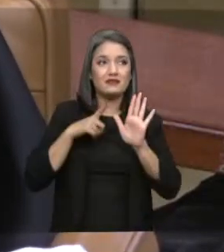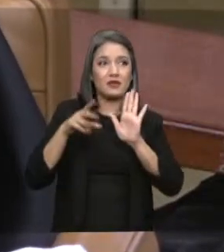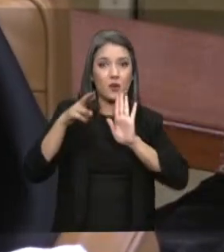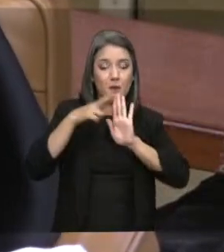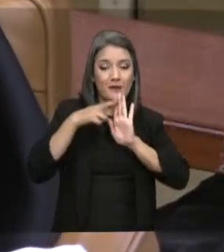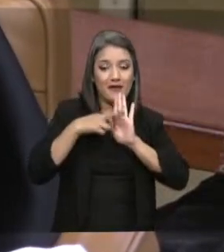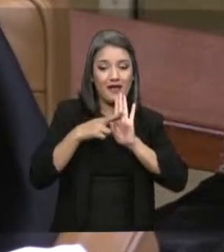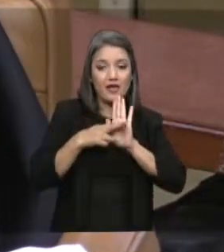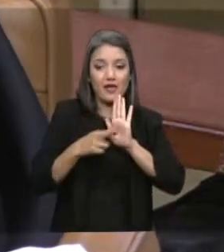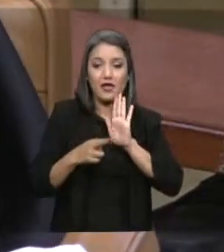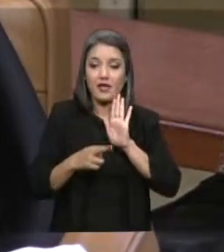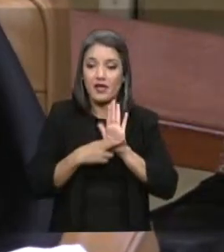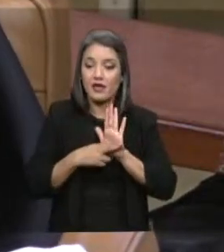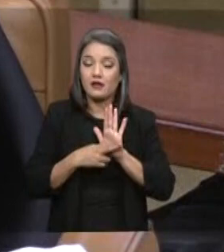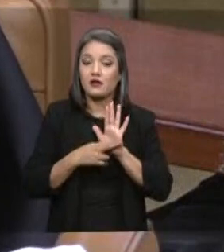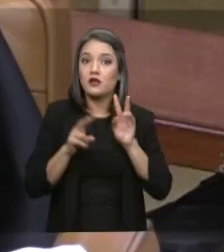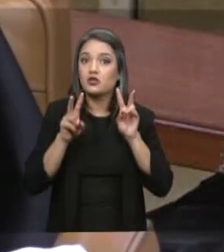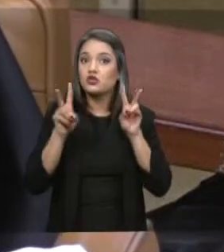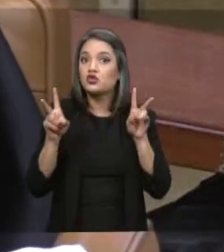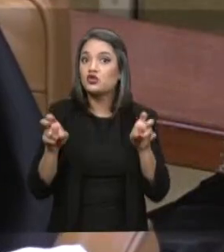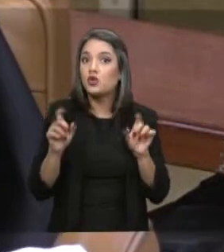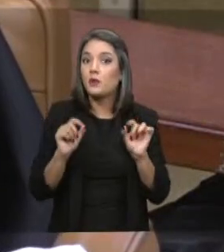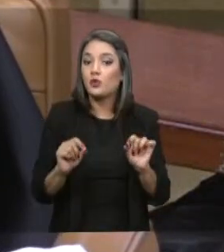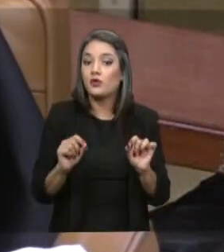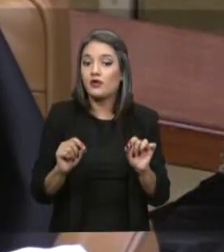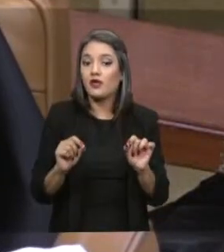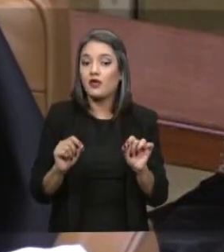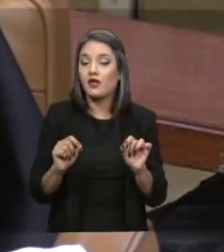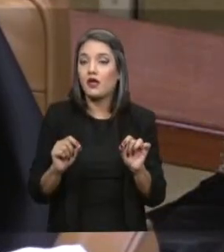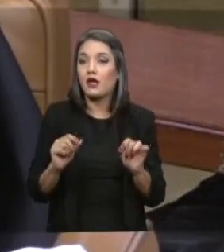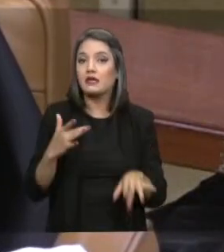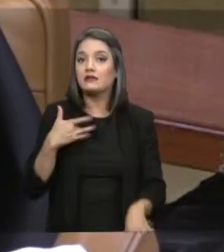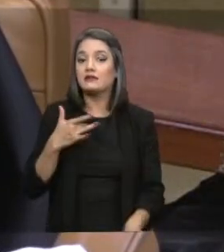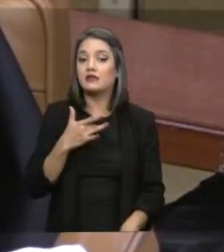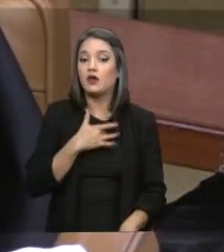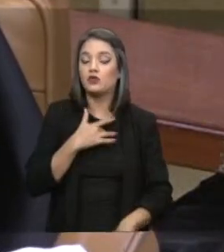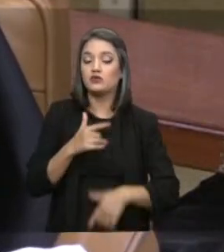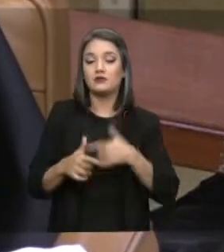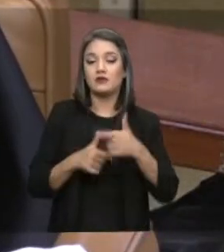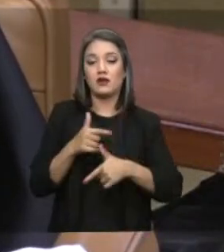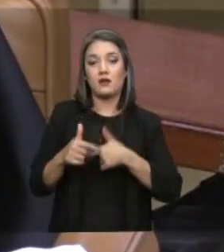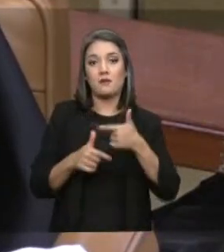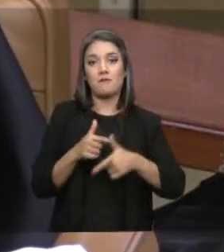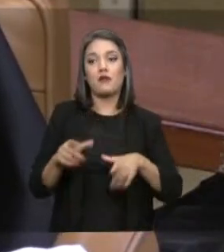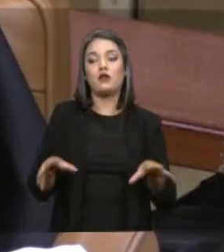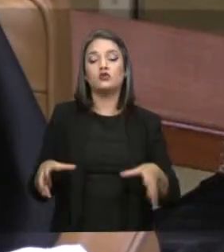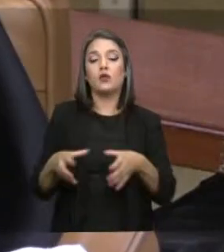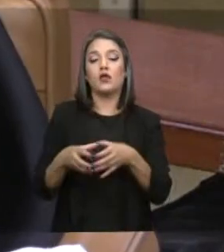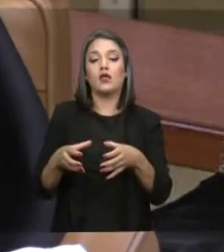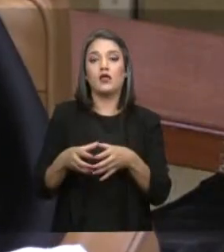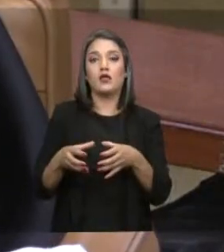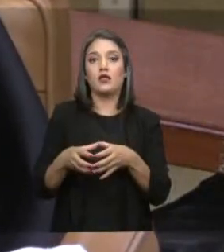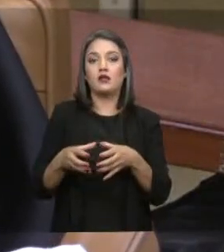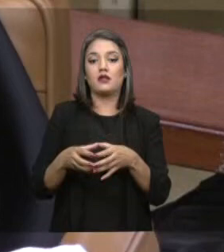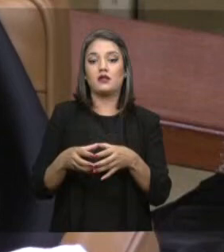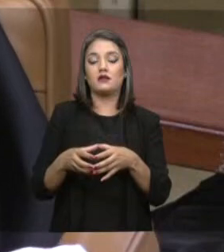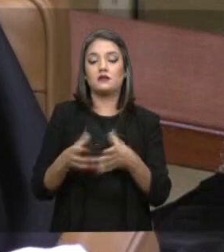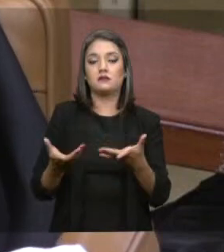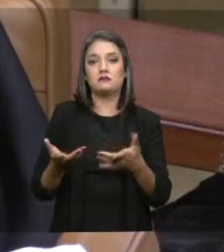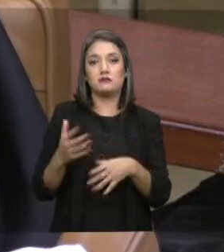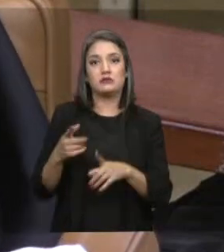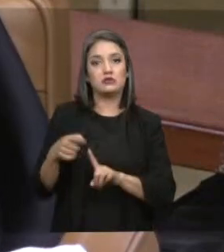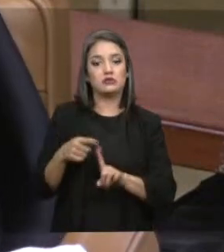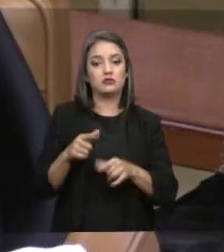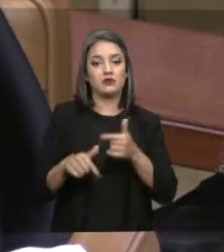relativa relativo a atenção da saúde ocupacional determinada categoria profissional e o que que é